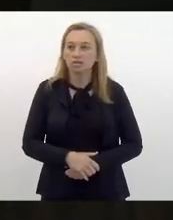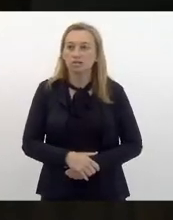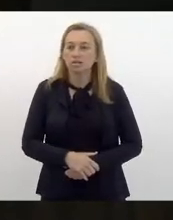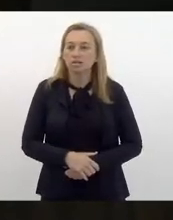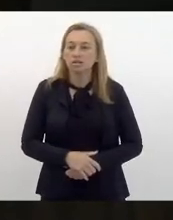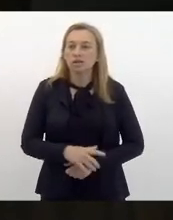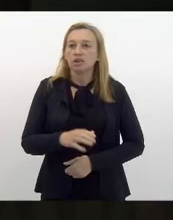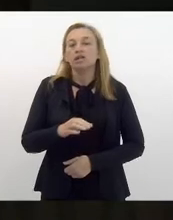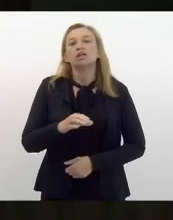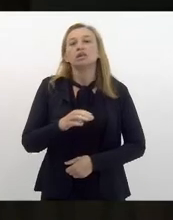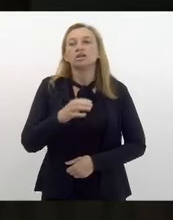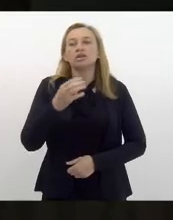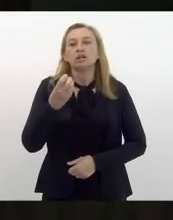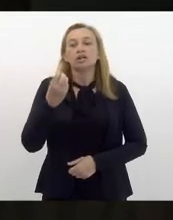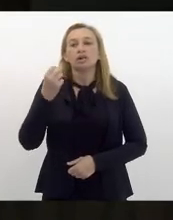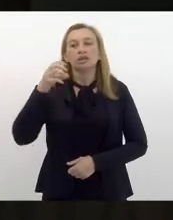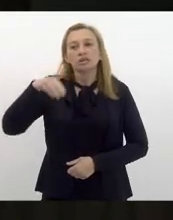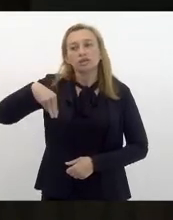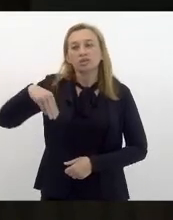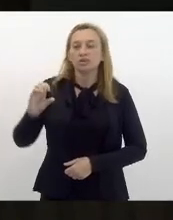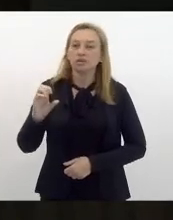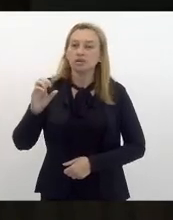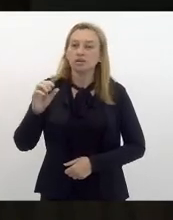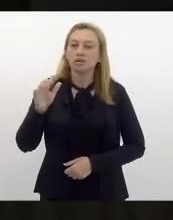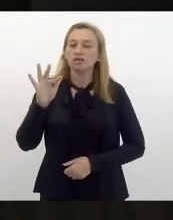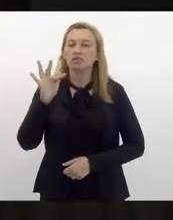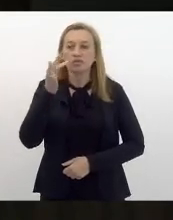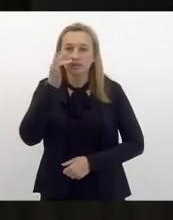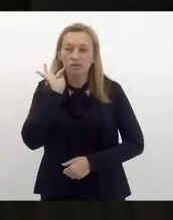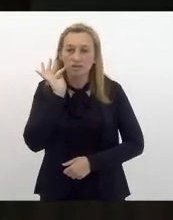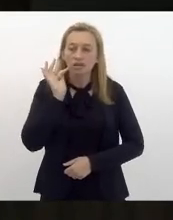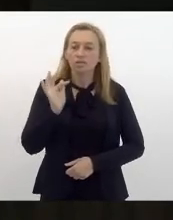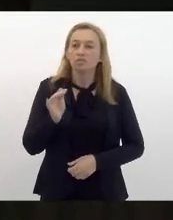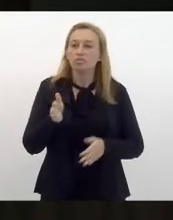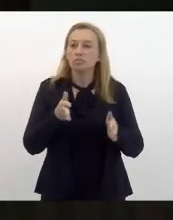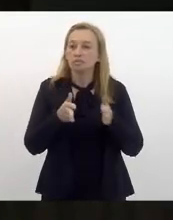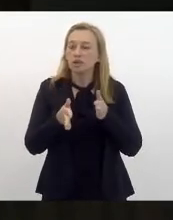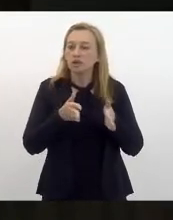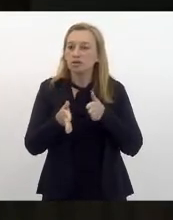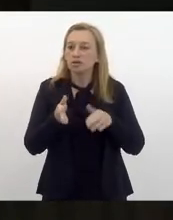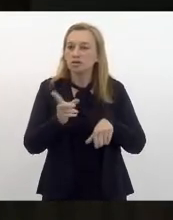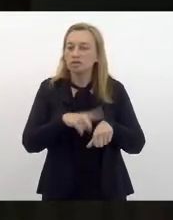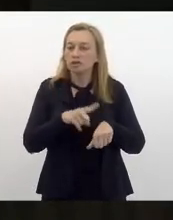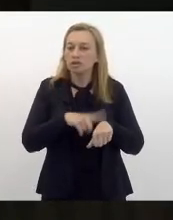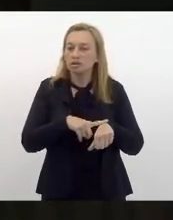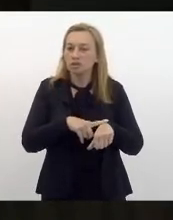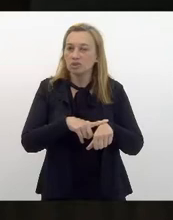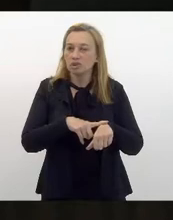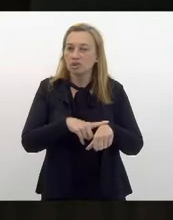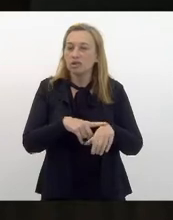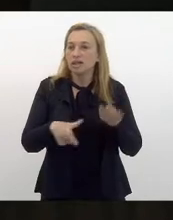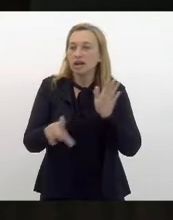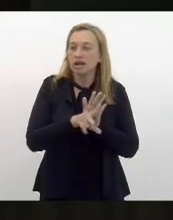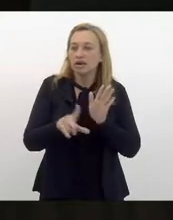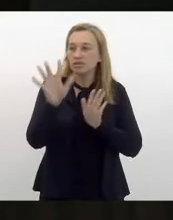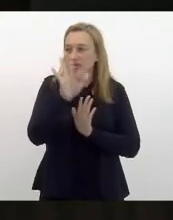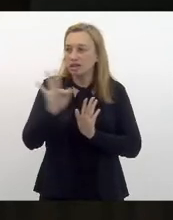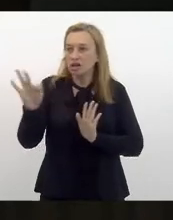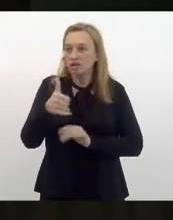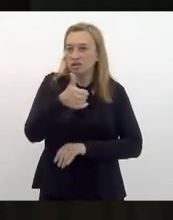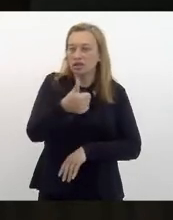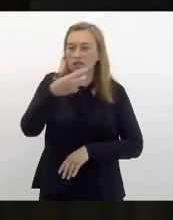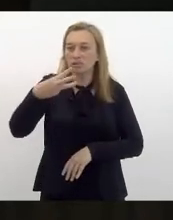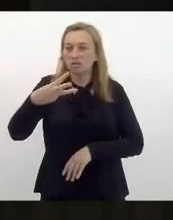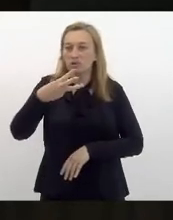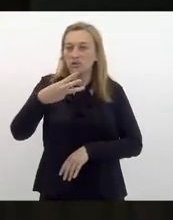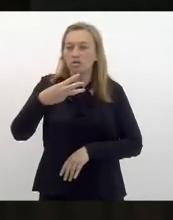Carlos minc André Ceciliano Flávia Serafim que fixa prazo para implementação do dispositivo na lei federal nº